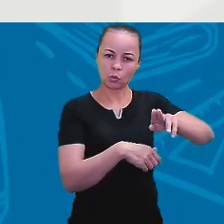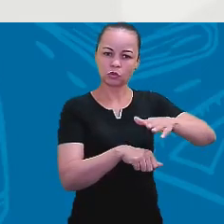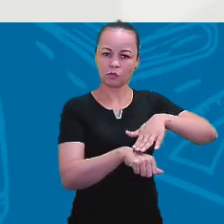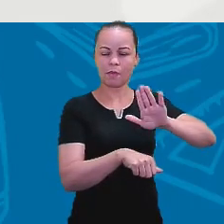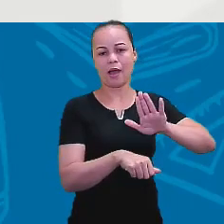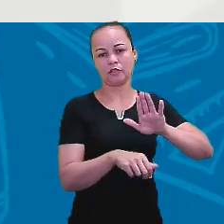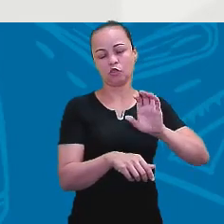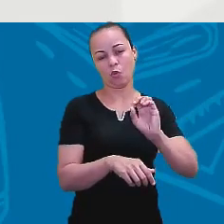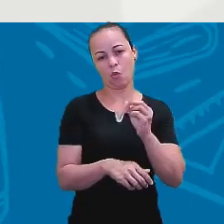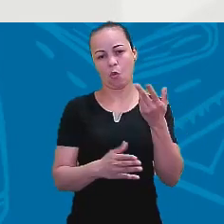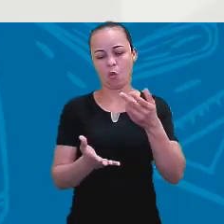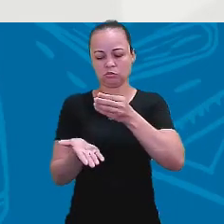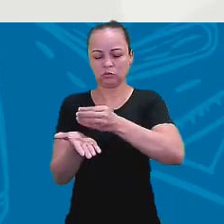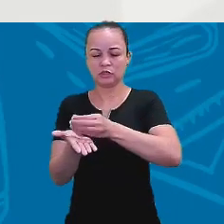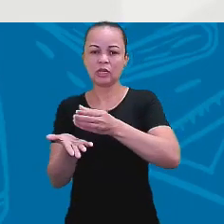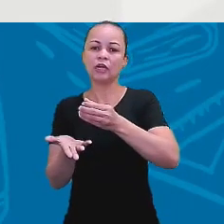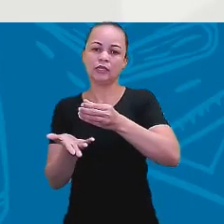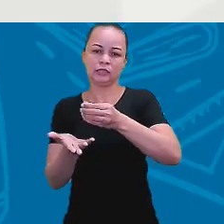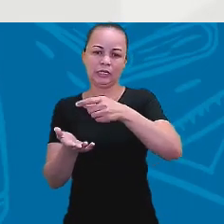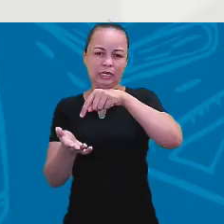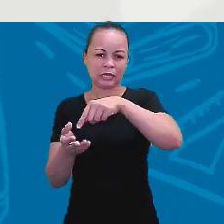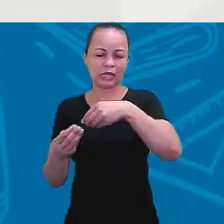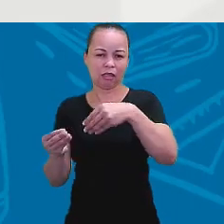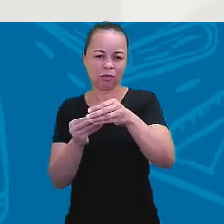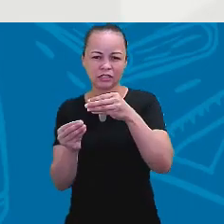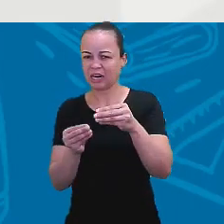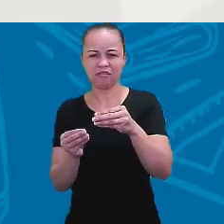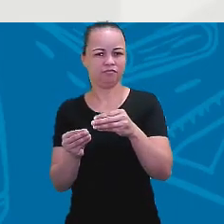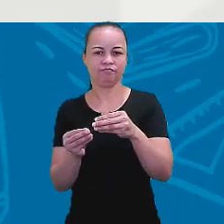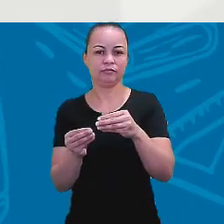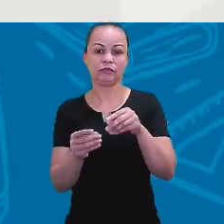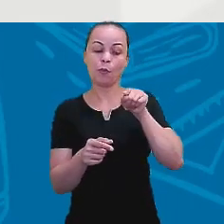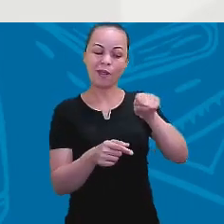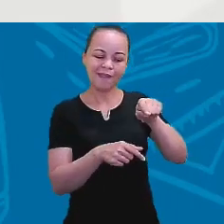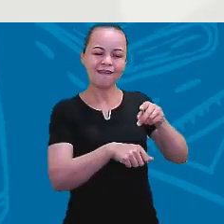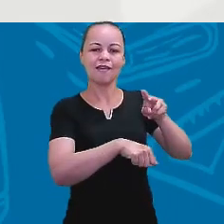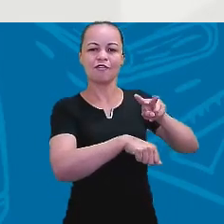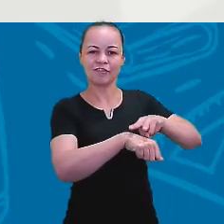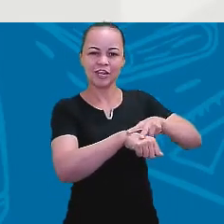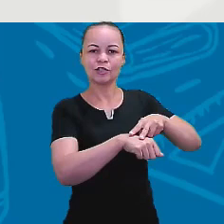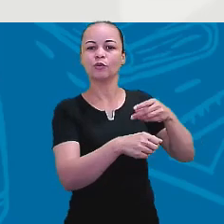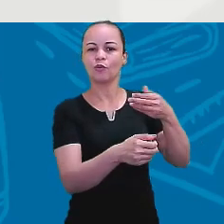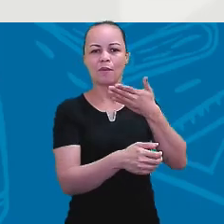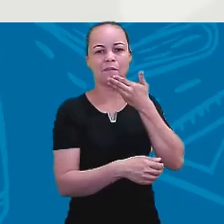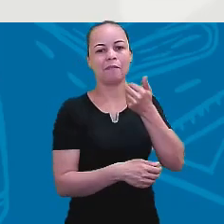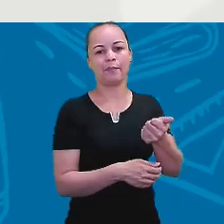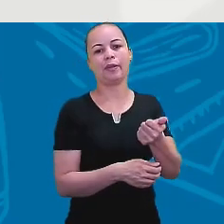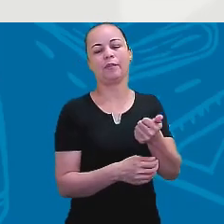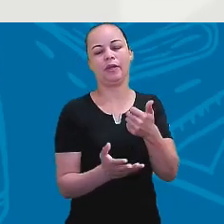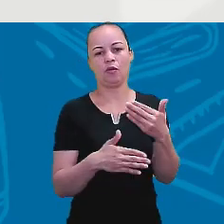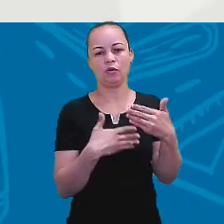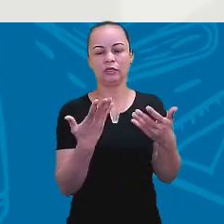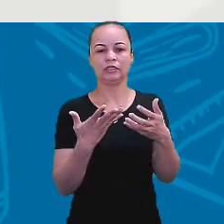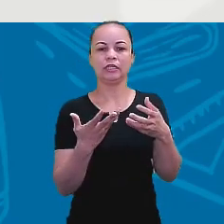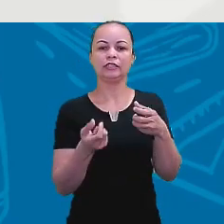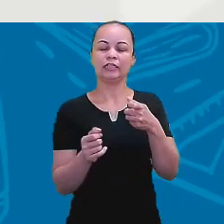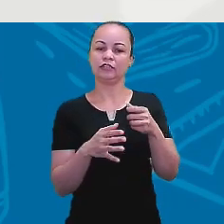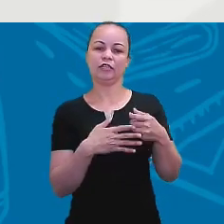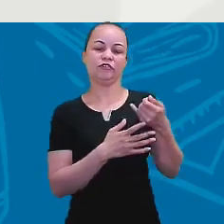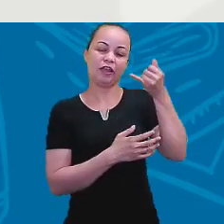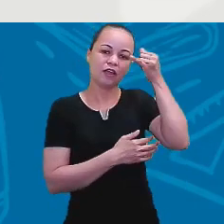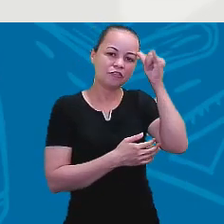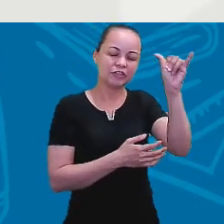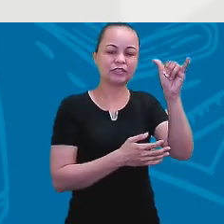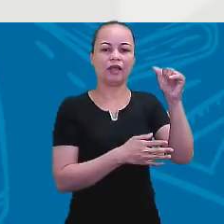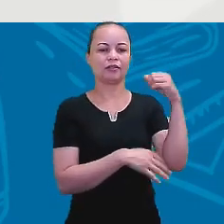melhor se usar aqueles produtos que têm uma vida de uso maior, porque com isso daí a gente vai estar evitando de retirar da natureza a matéria-prima, tá certo?